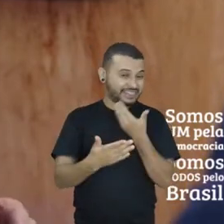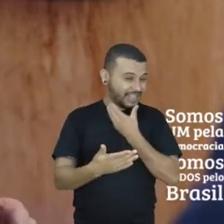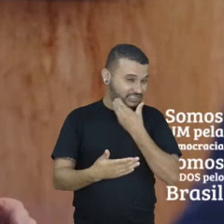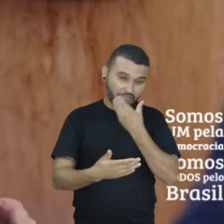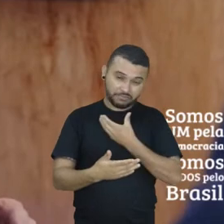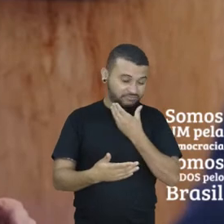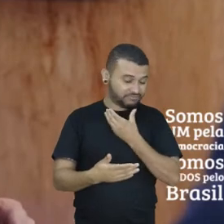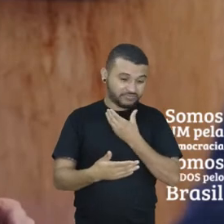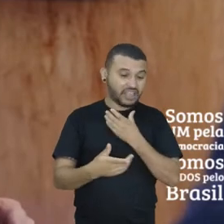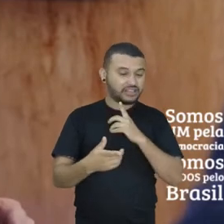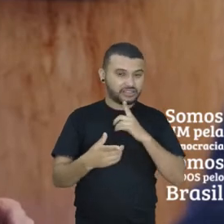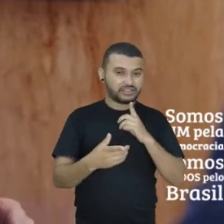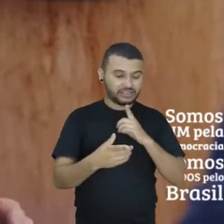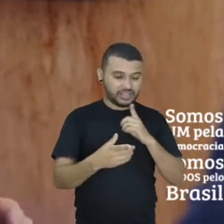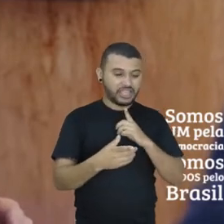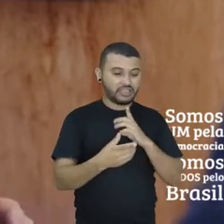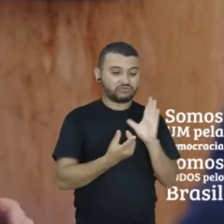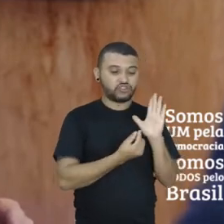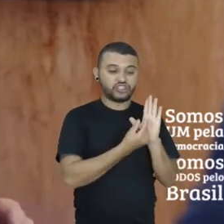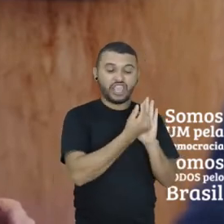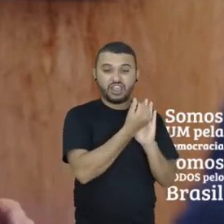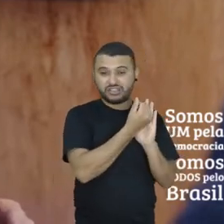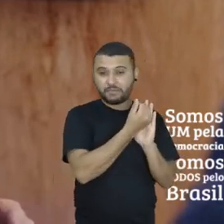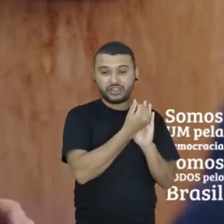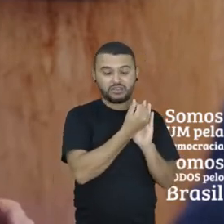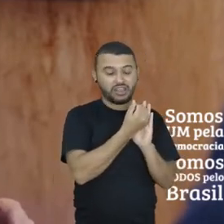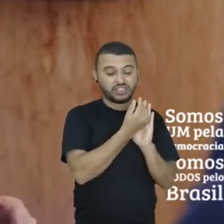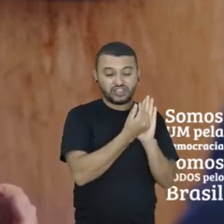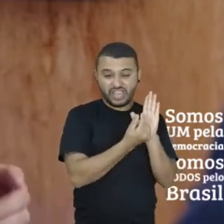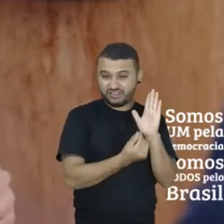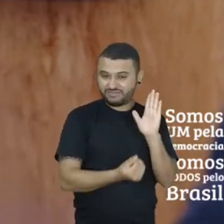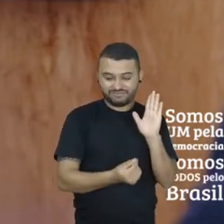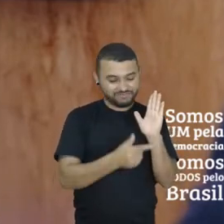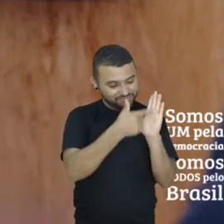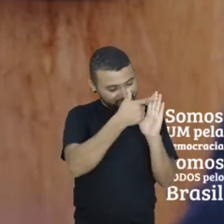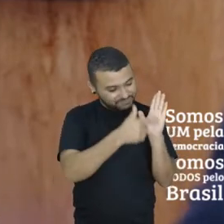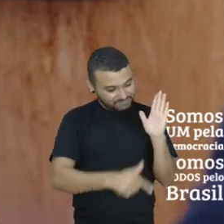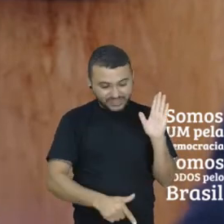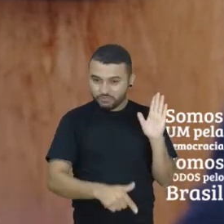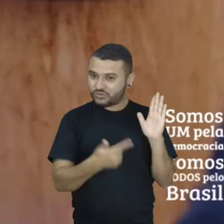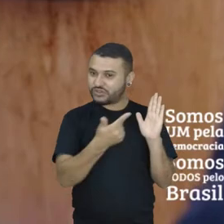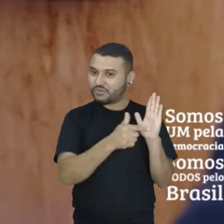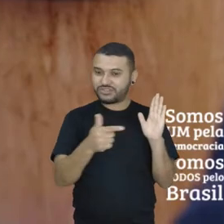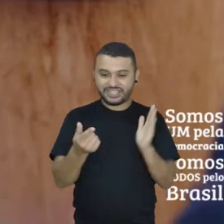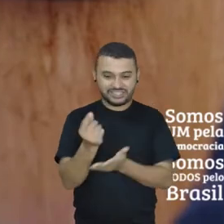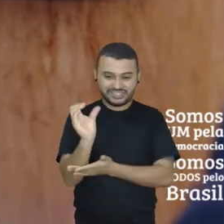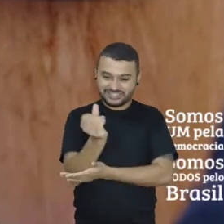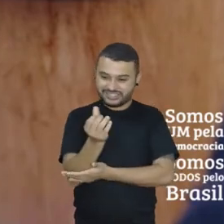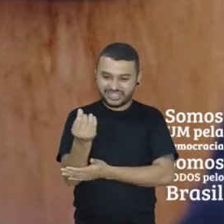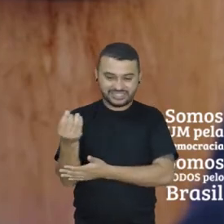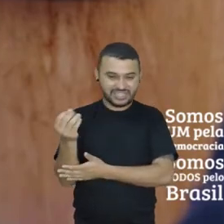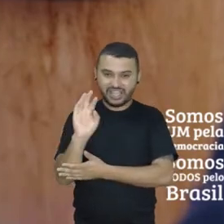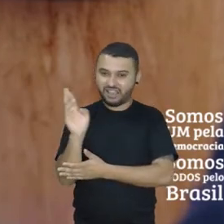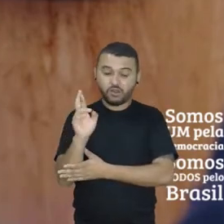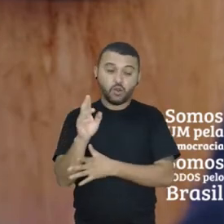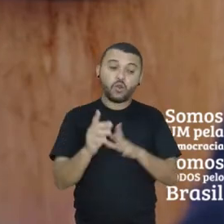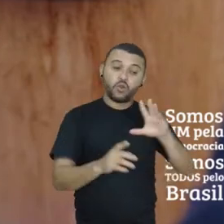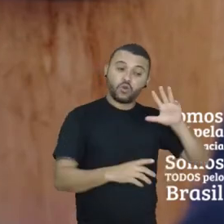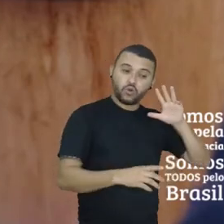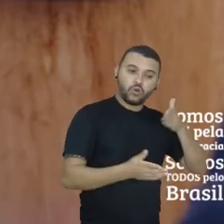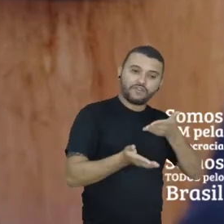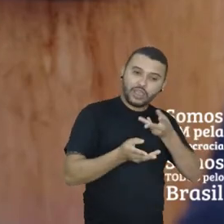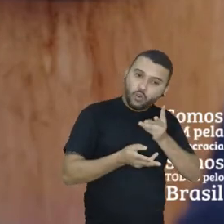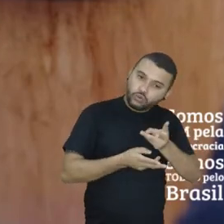No orçamento do ano que vem não tem este valor. O presidente Lula já falou que vai garantir. Então, nós